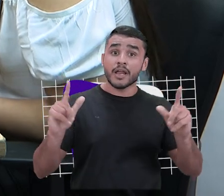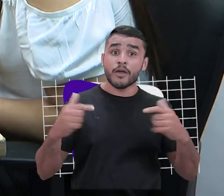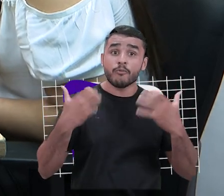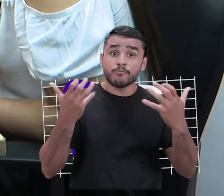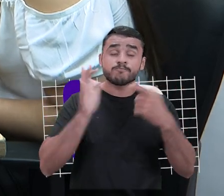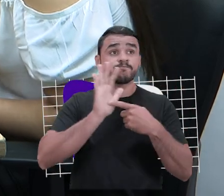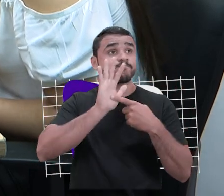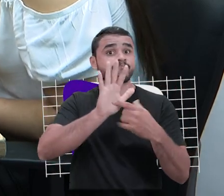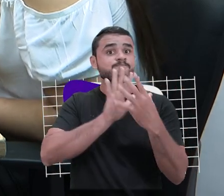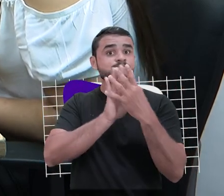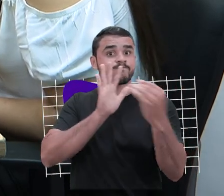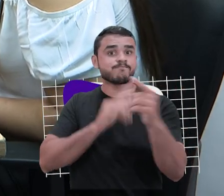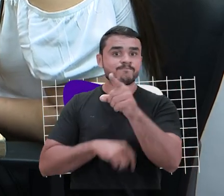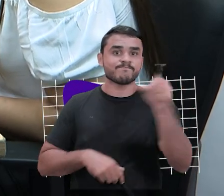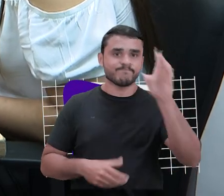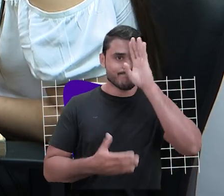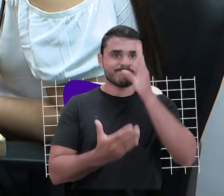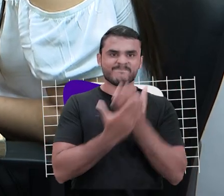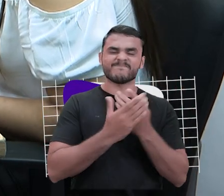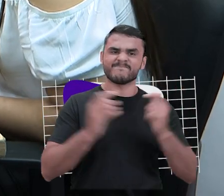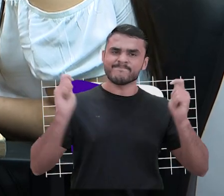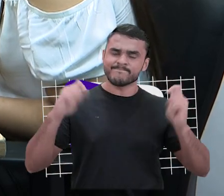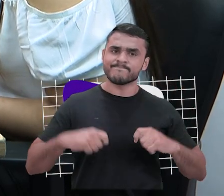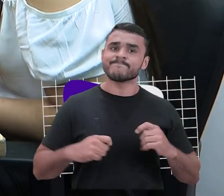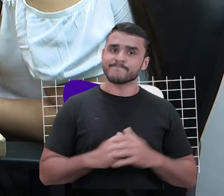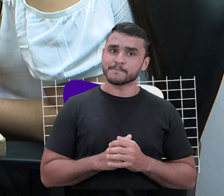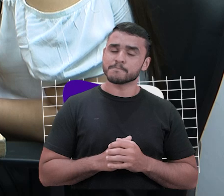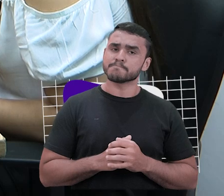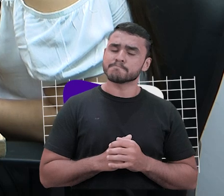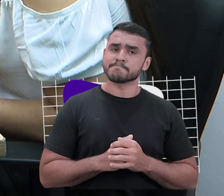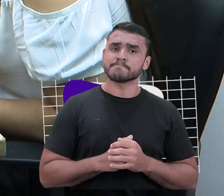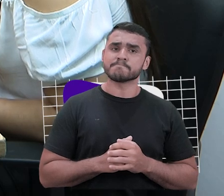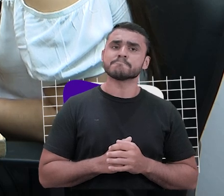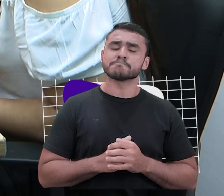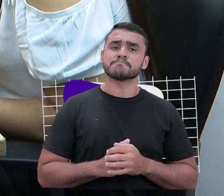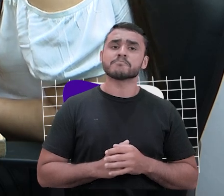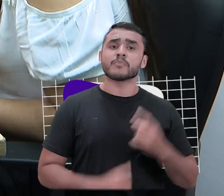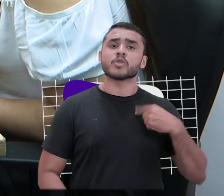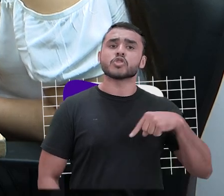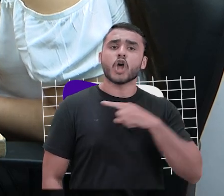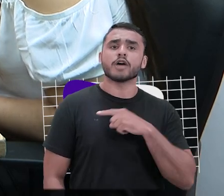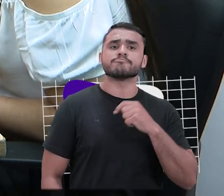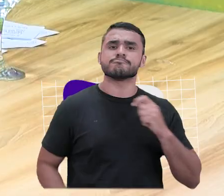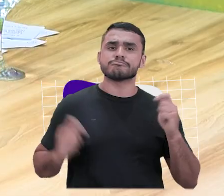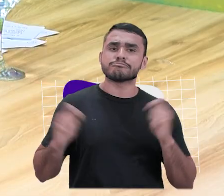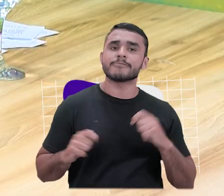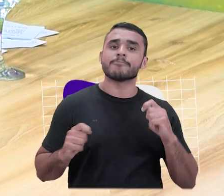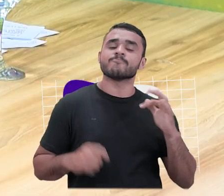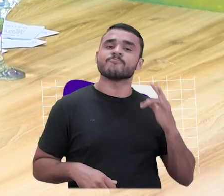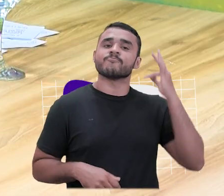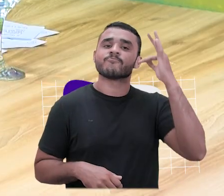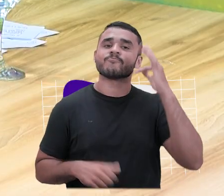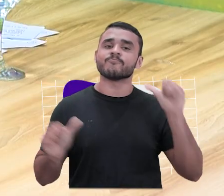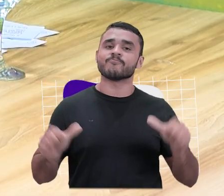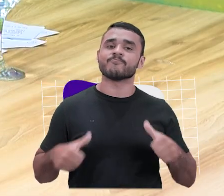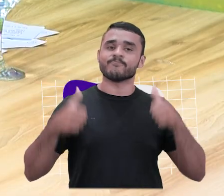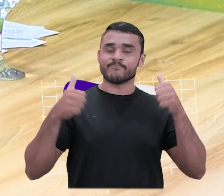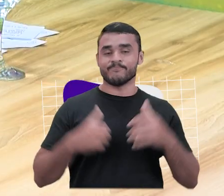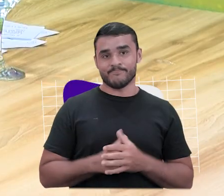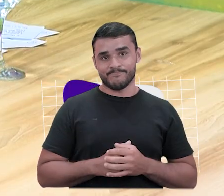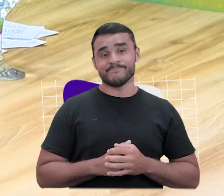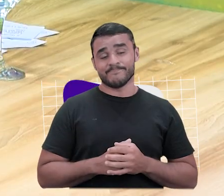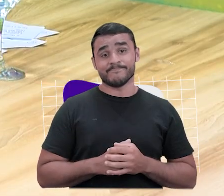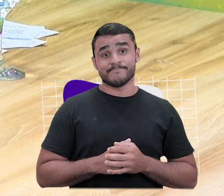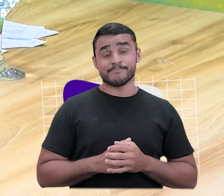inspirar isso, fazer com que elas acreditassem que a gente pode ter um futuro melhor, tá entendendo? E quem